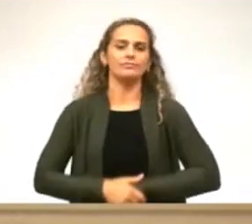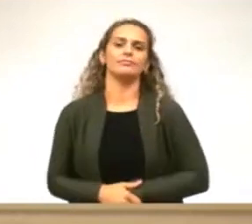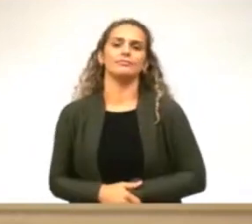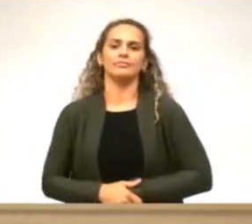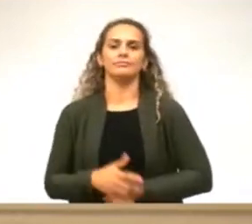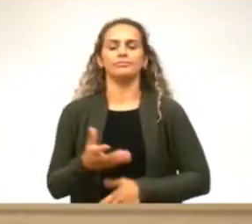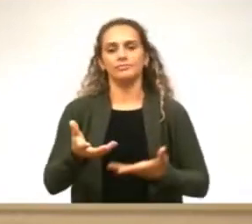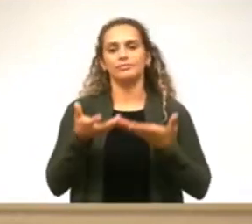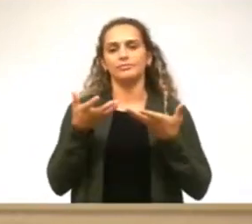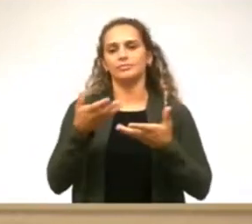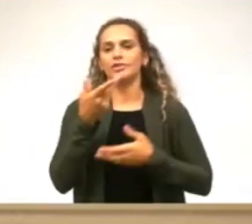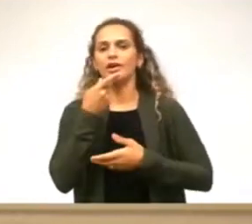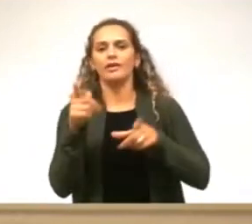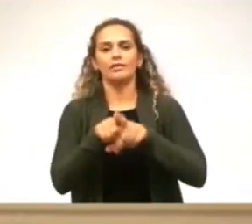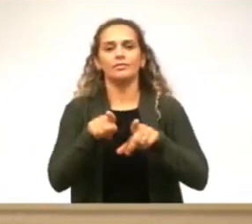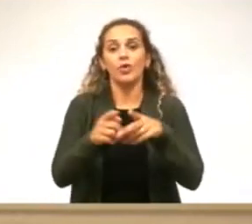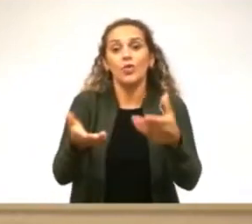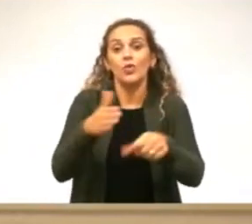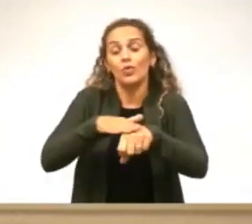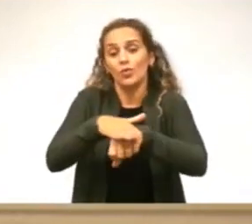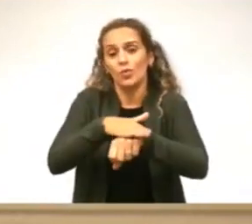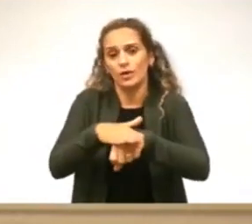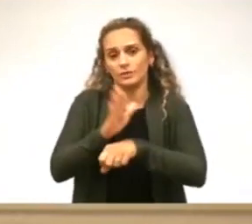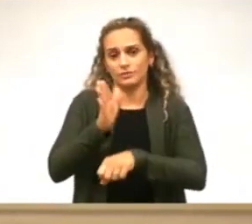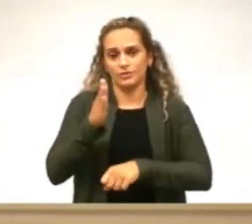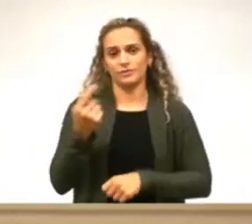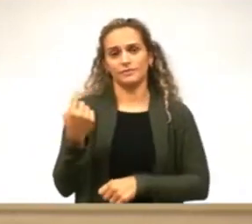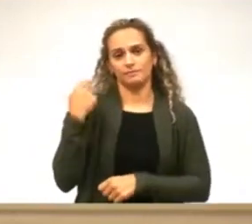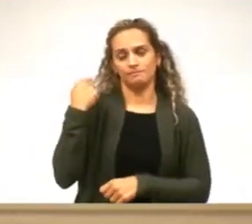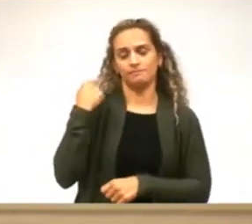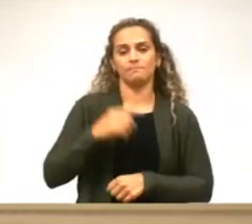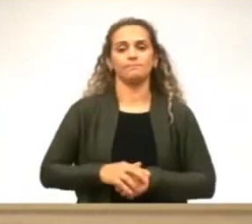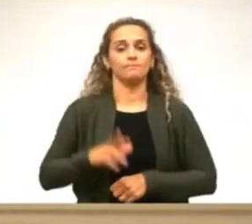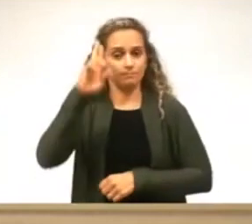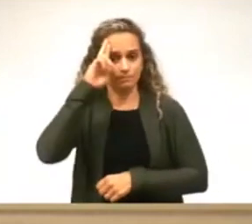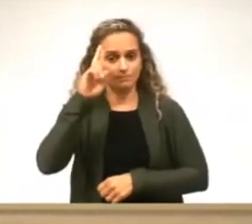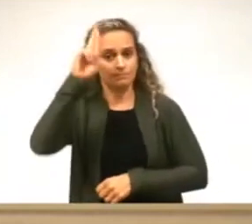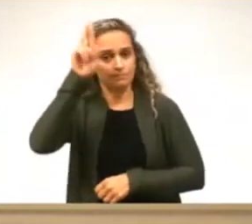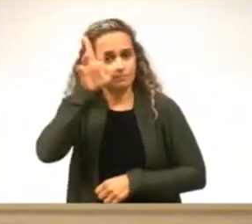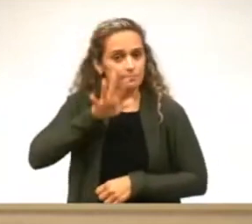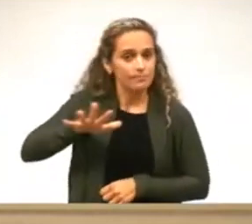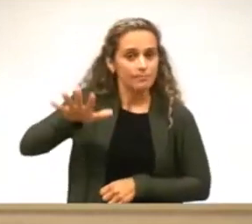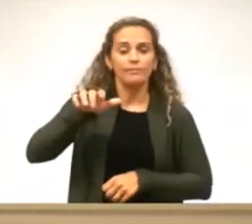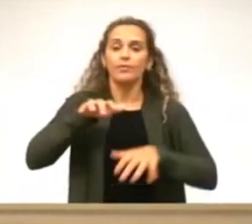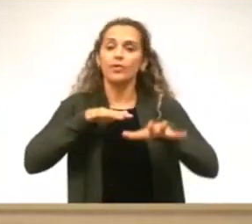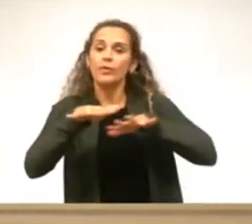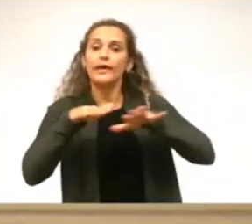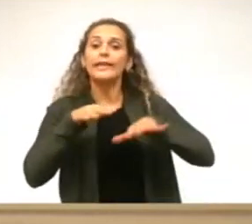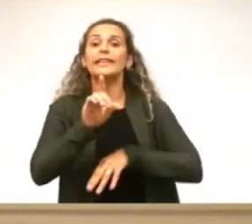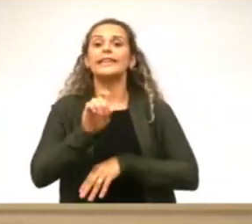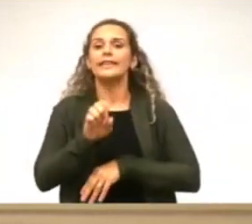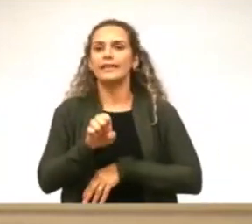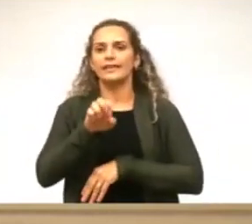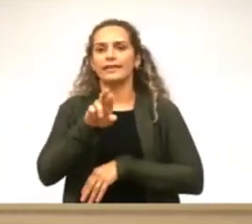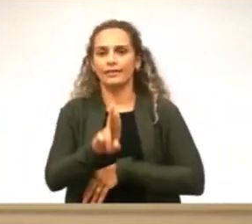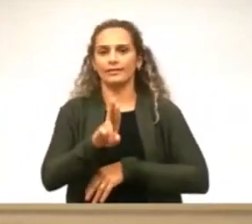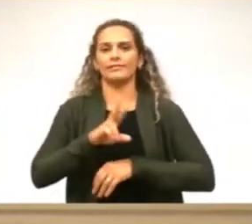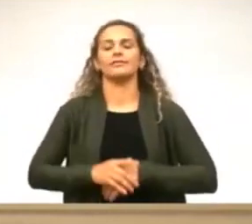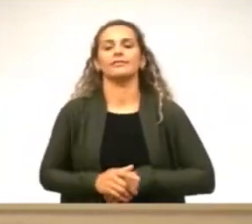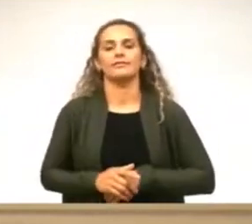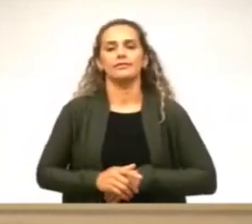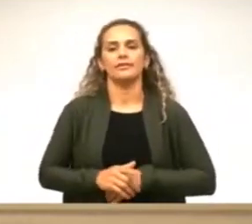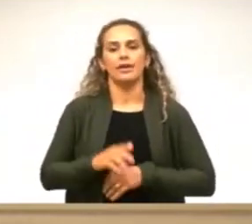Quero dizer também que hoje estive conversando com o diretor-geral do DER, doutor Major Éder,